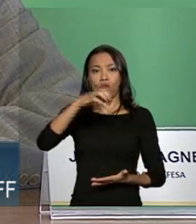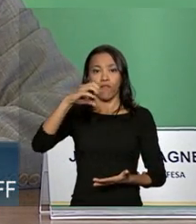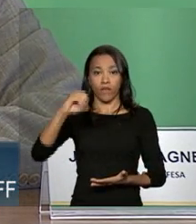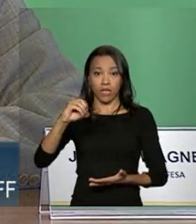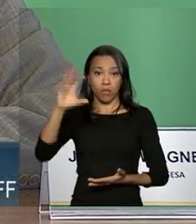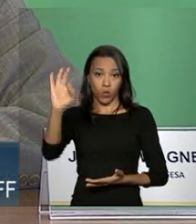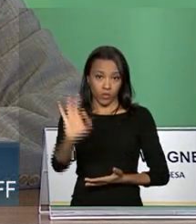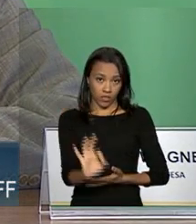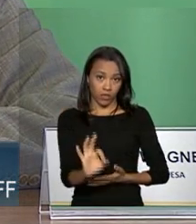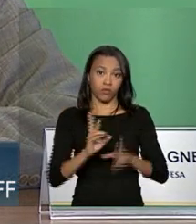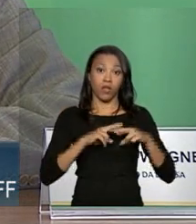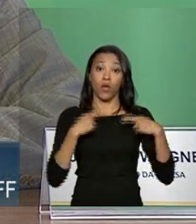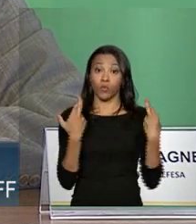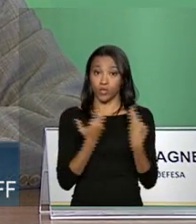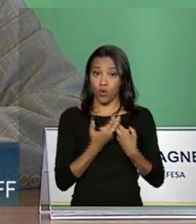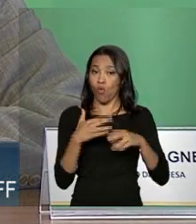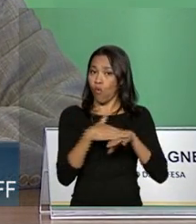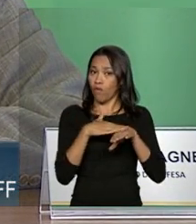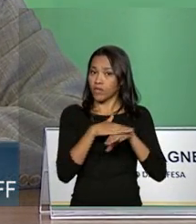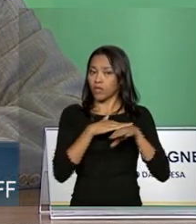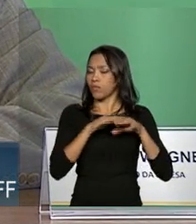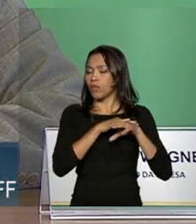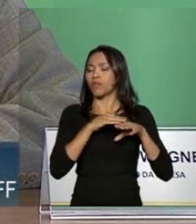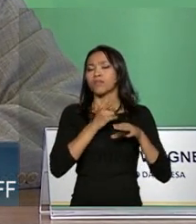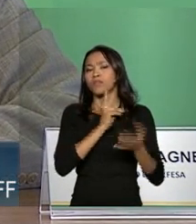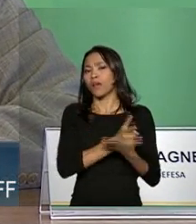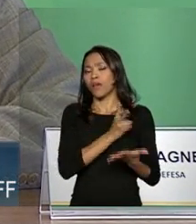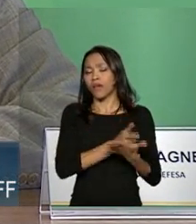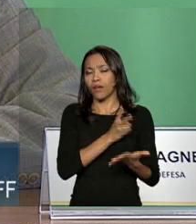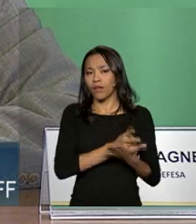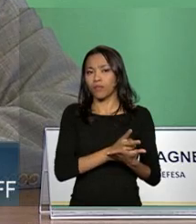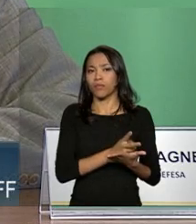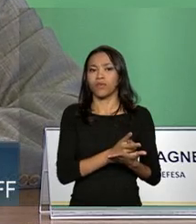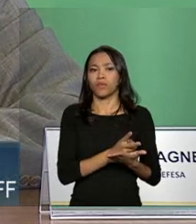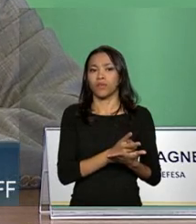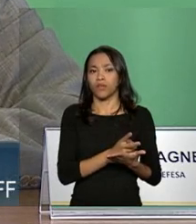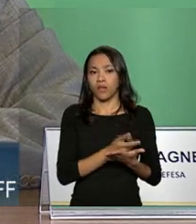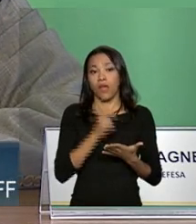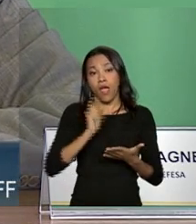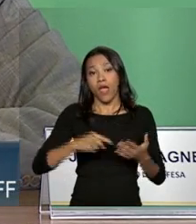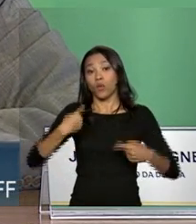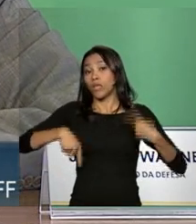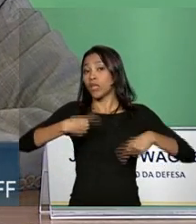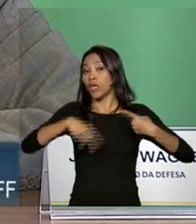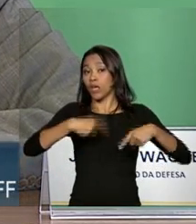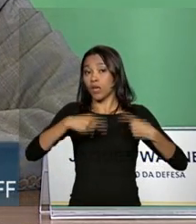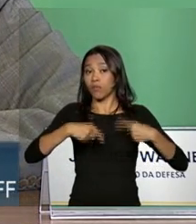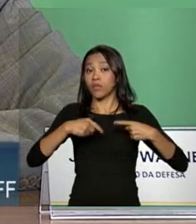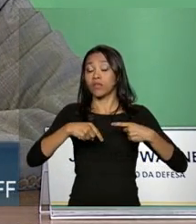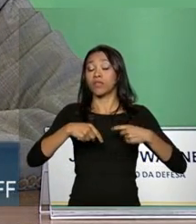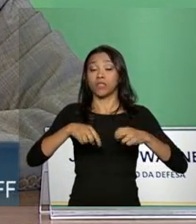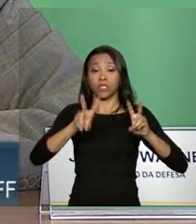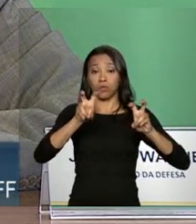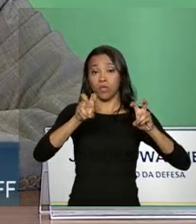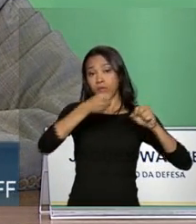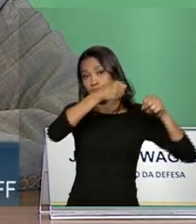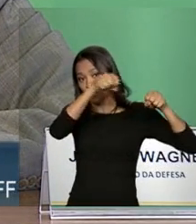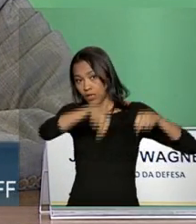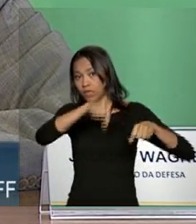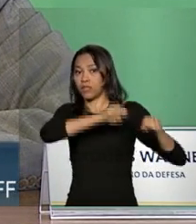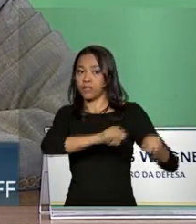reunião foi exatamente o que tem sido sempre a característica, a discussão da pauta da semana.